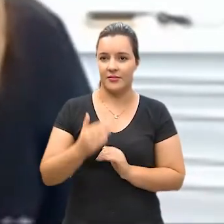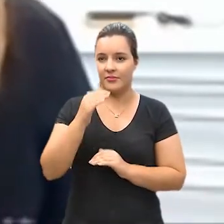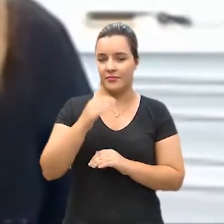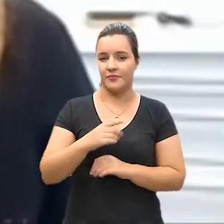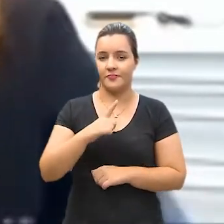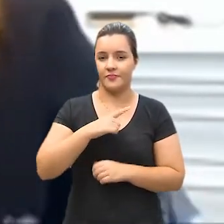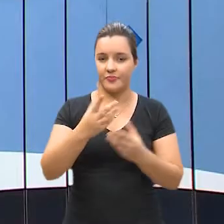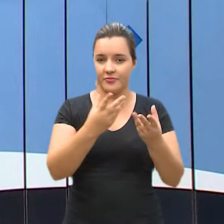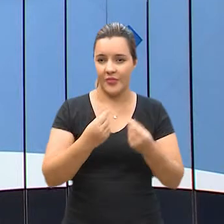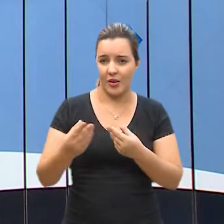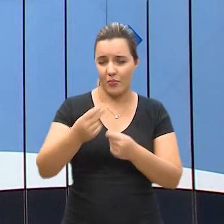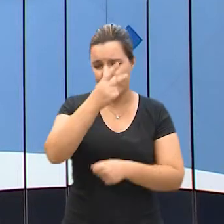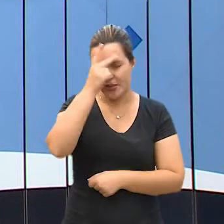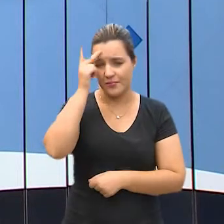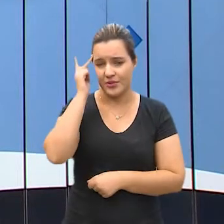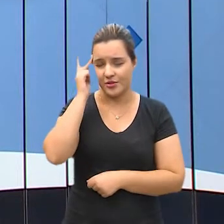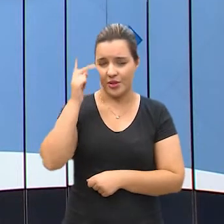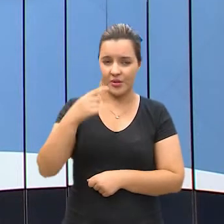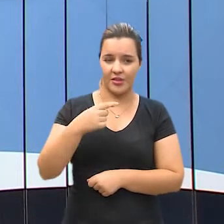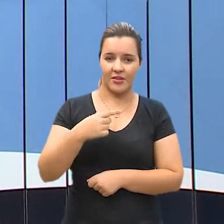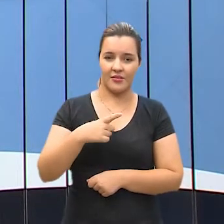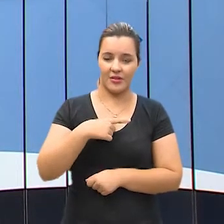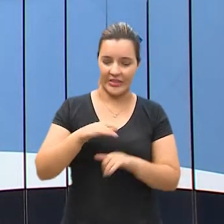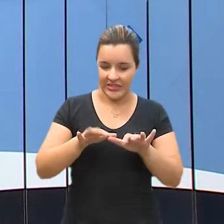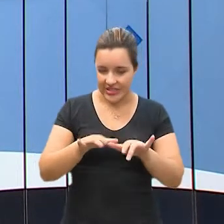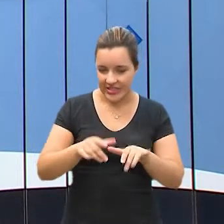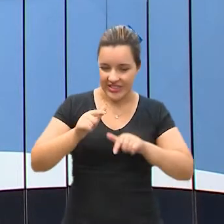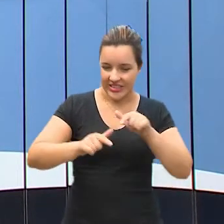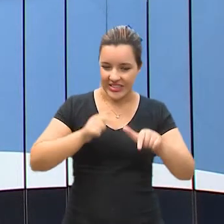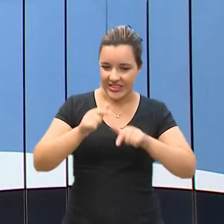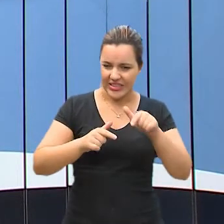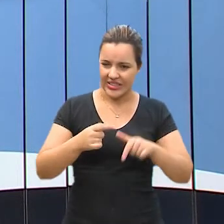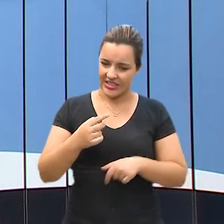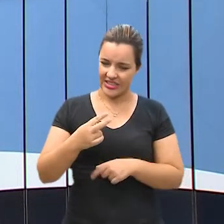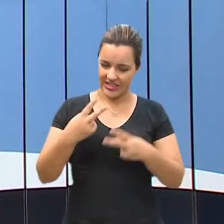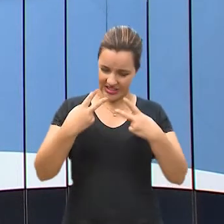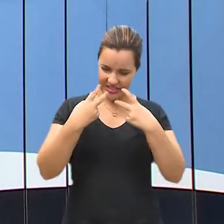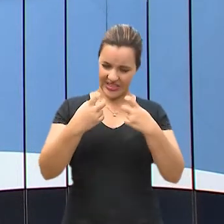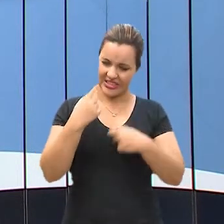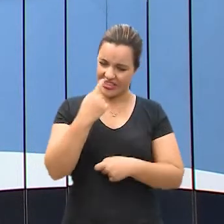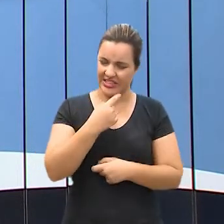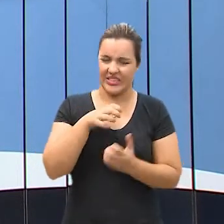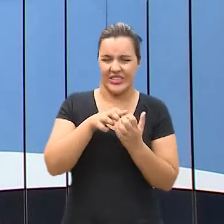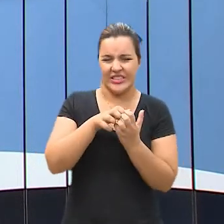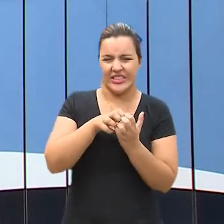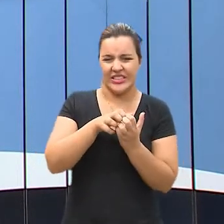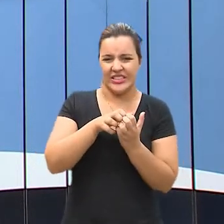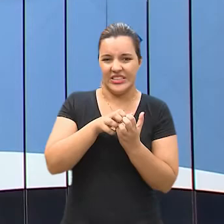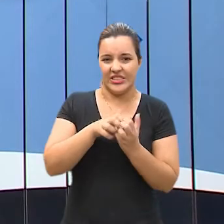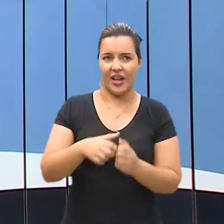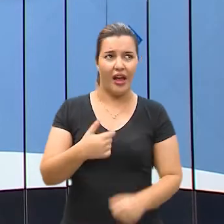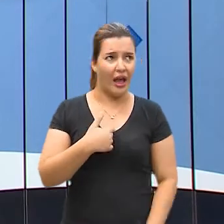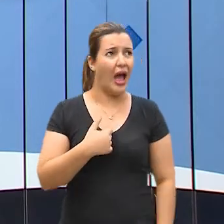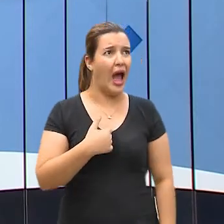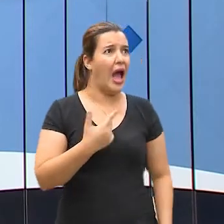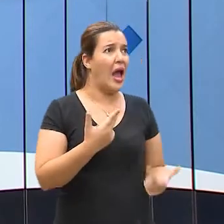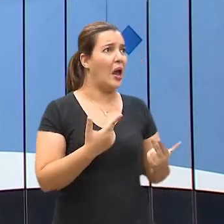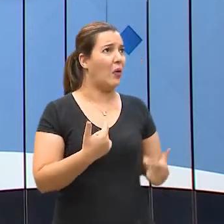muito paciente que está fazendo alguma coisa e se pega isso. mordendo, se Eu sou pega uma tenso. delas.